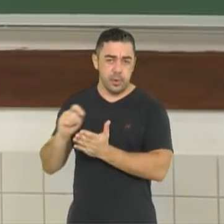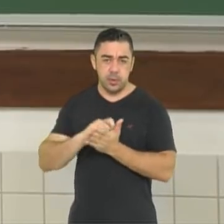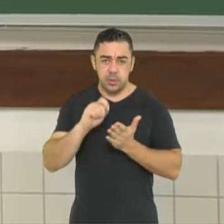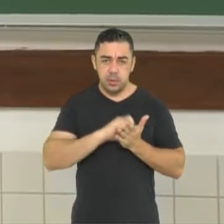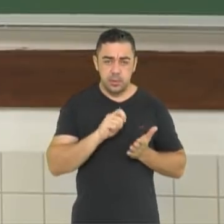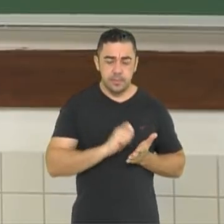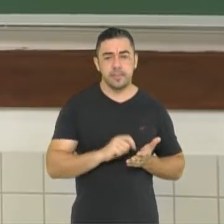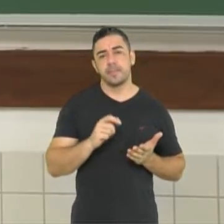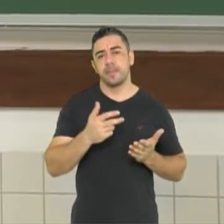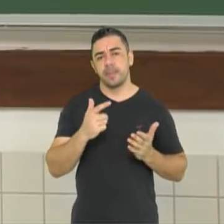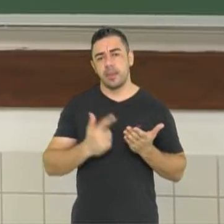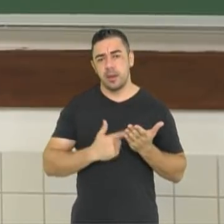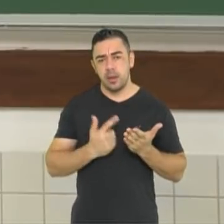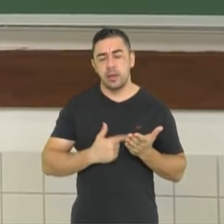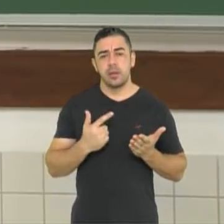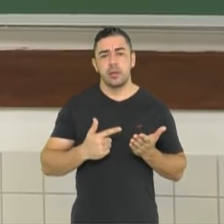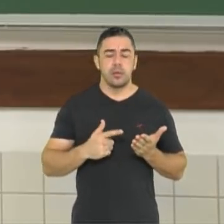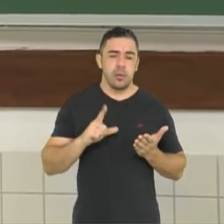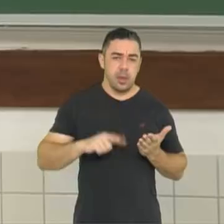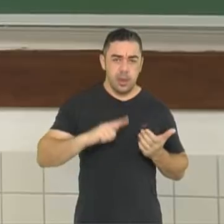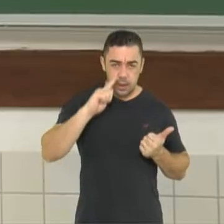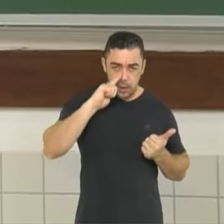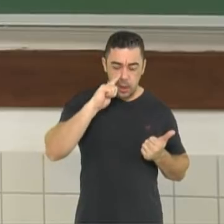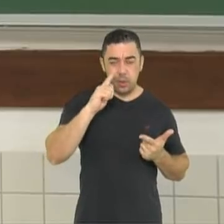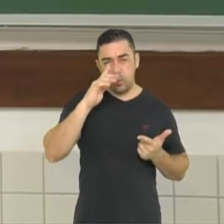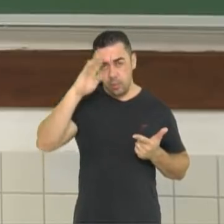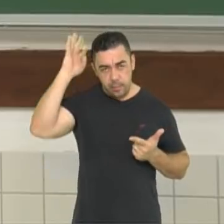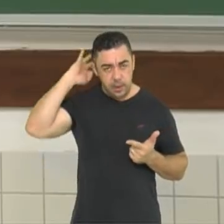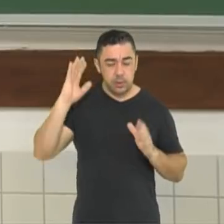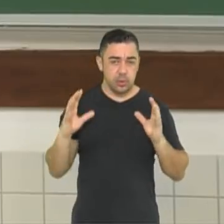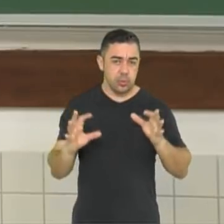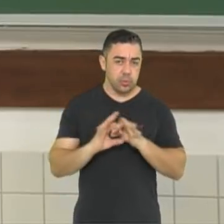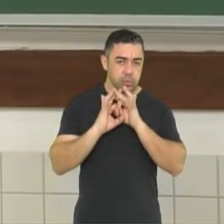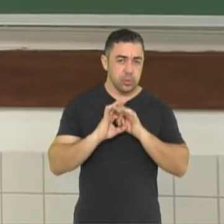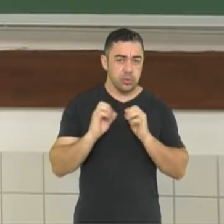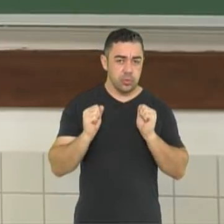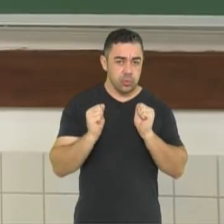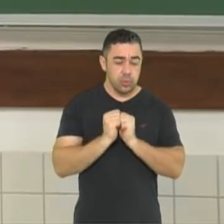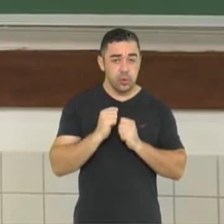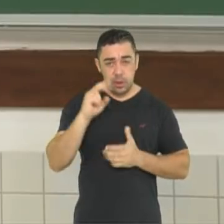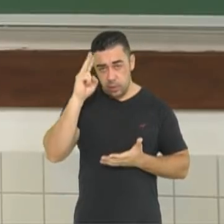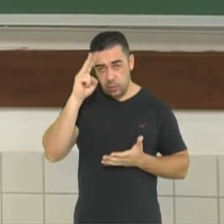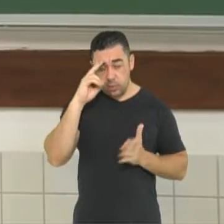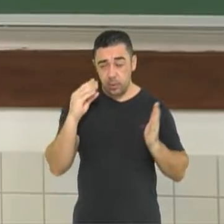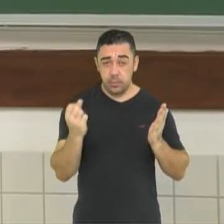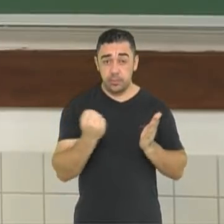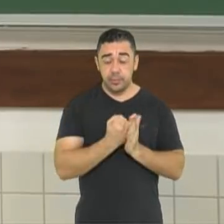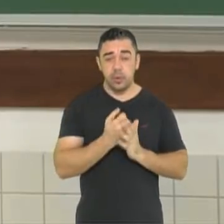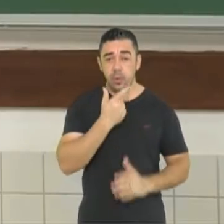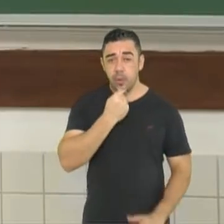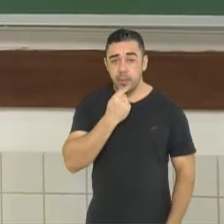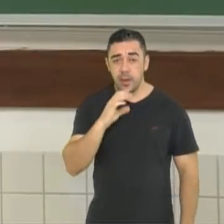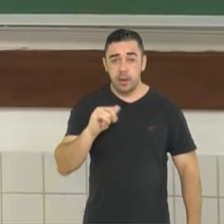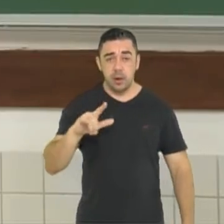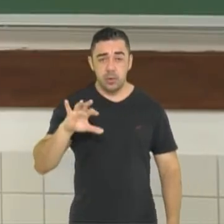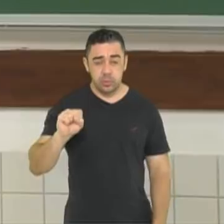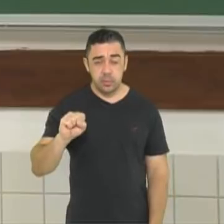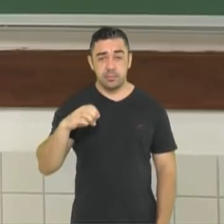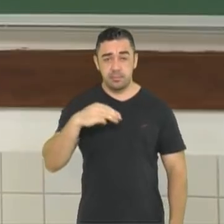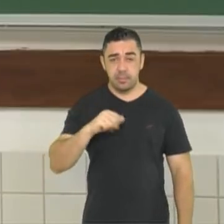de obras greco-romanas, inclusive. Se coloca na história, é colocado na história, né, que Carlos Magno foi um cara